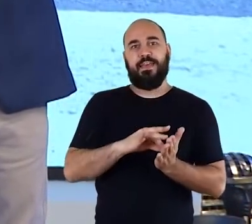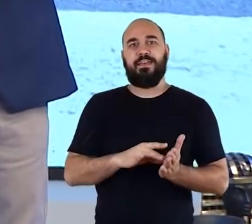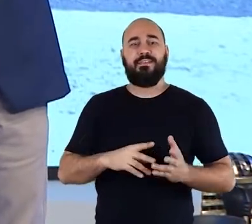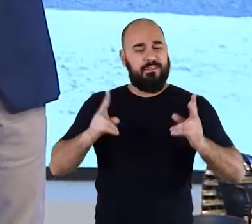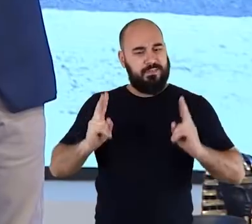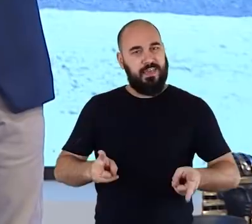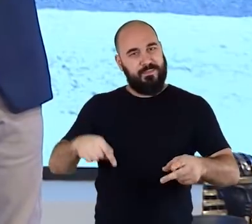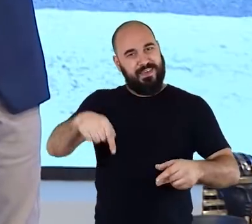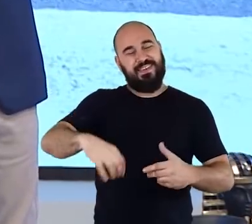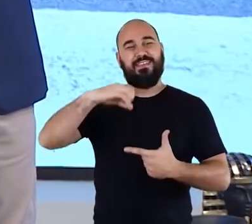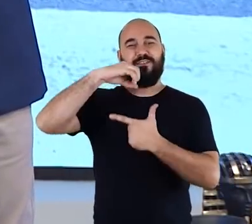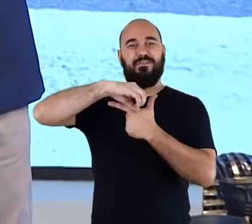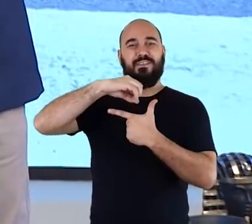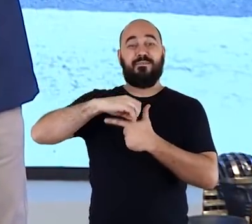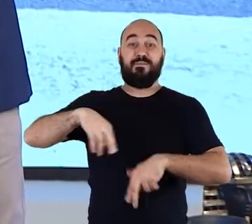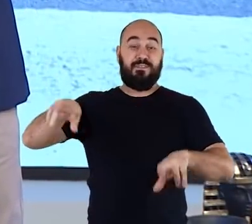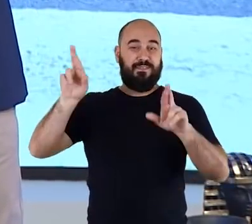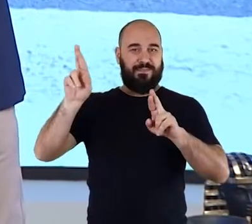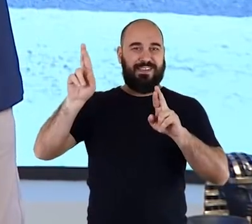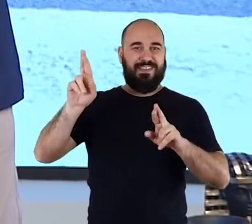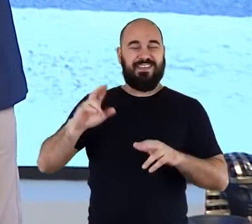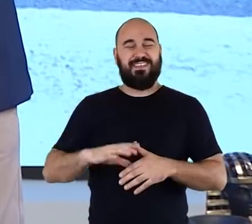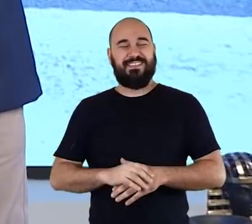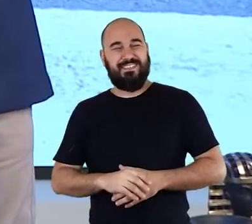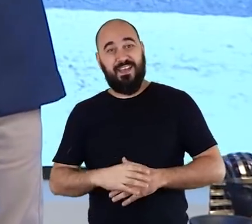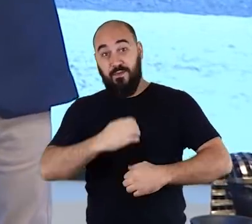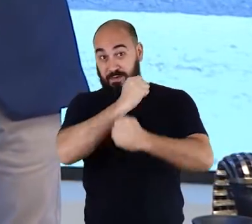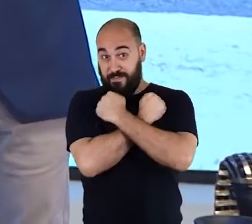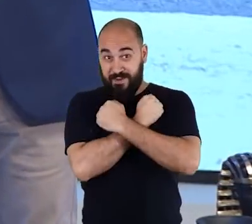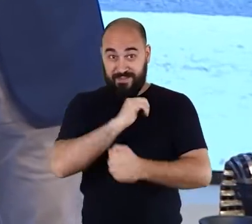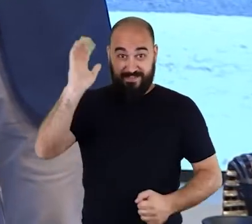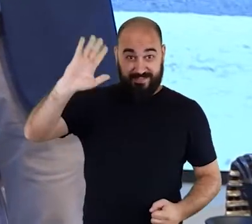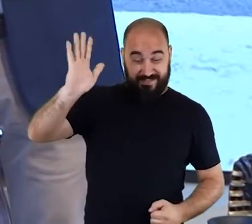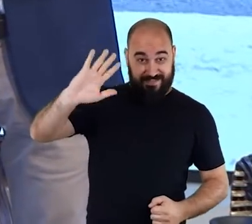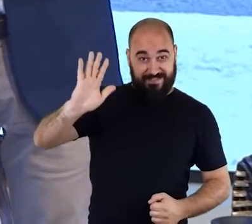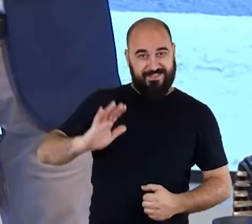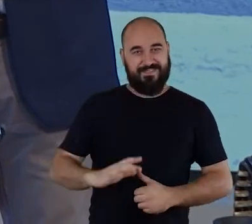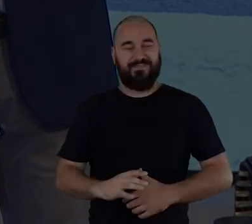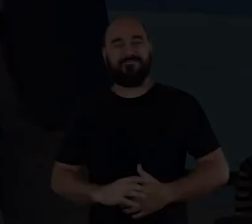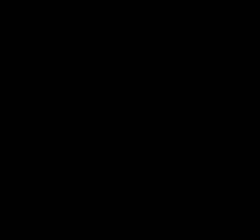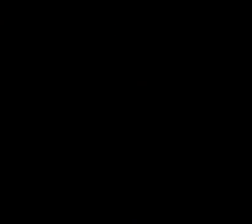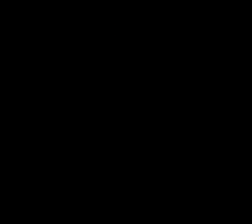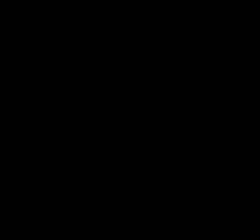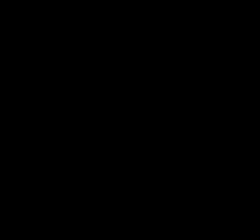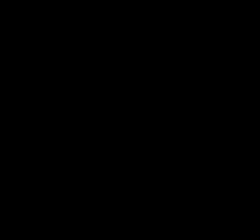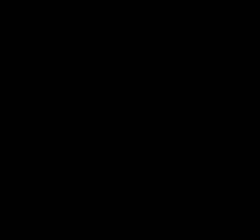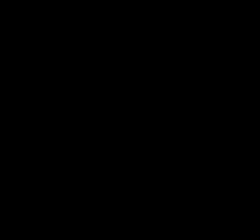esperança, o canal do Evidências. Um abraço e até o nosso próximo programa. Tchau, tchau.